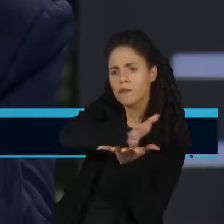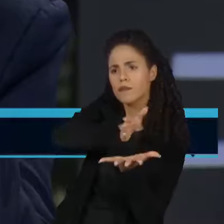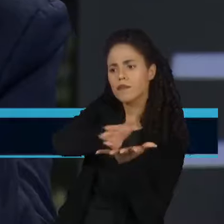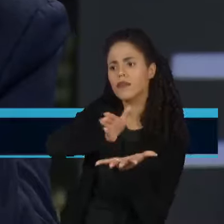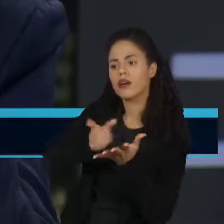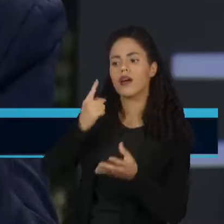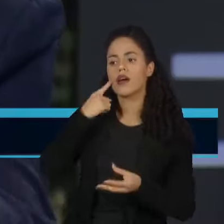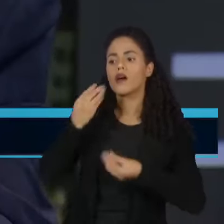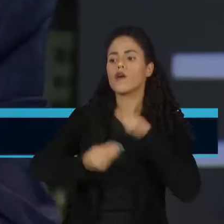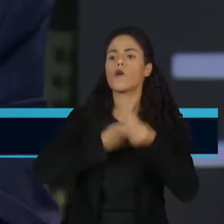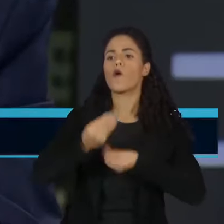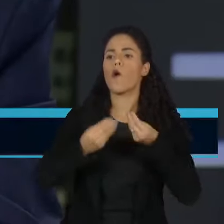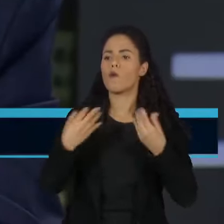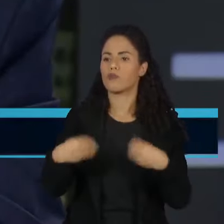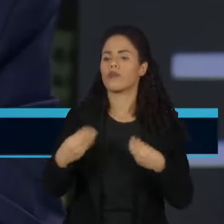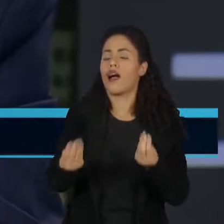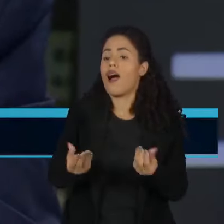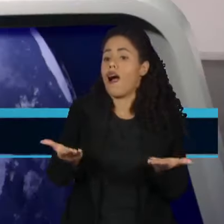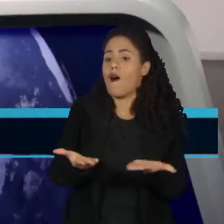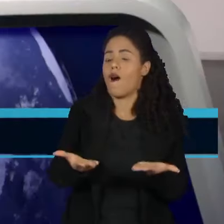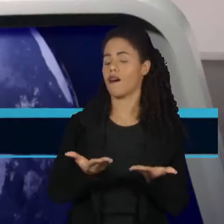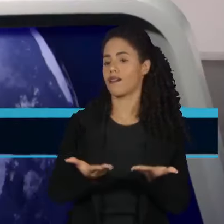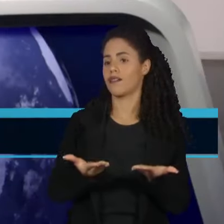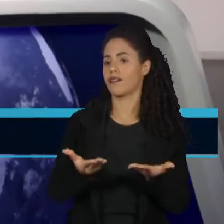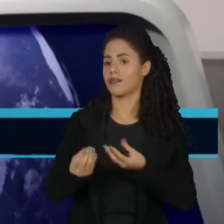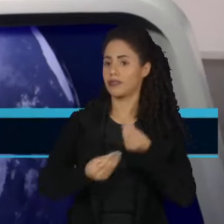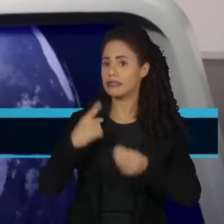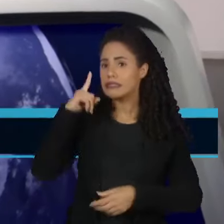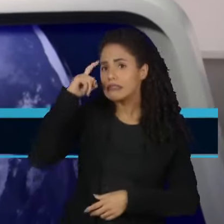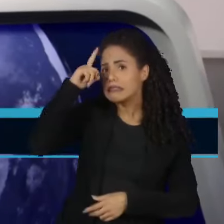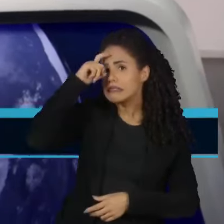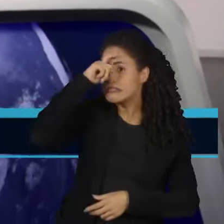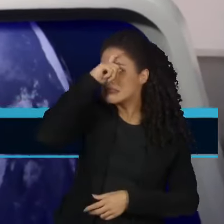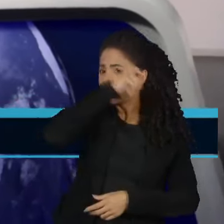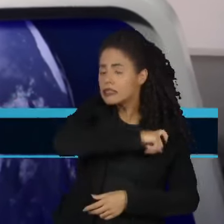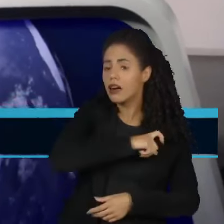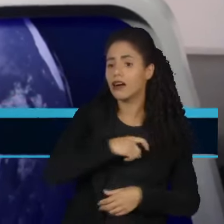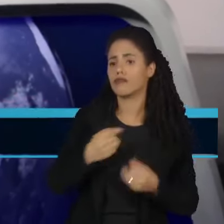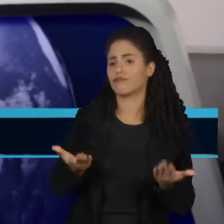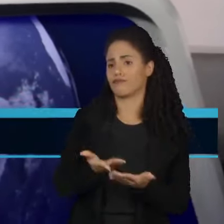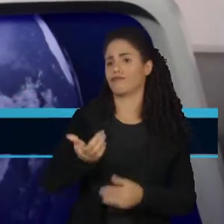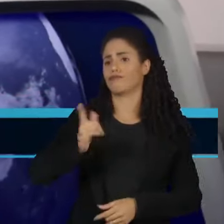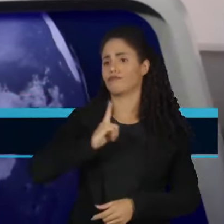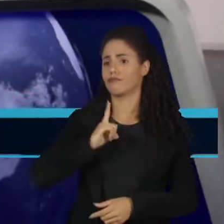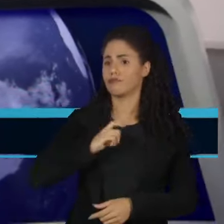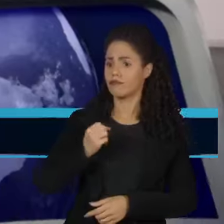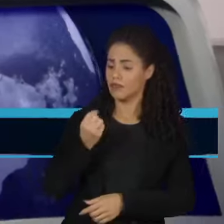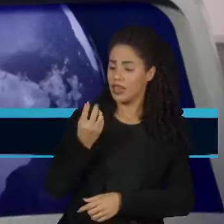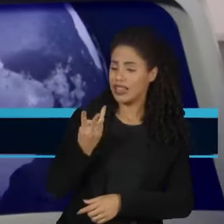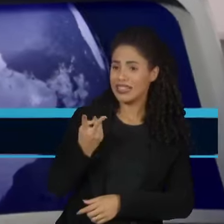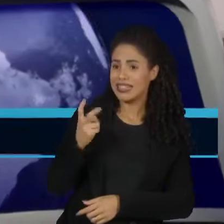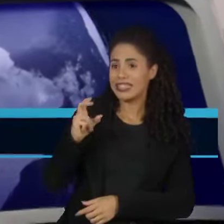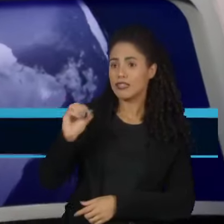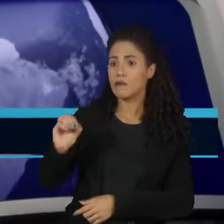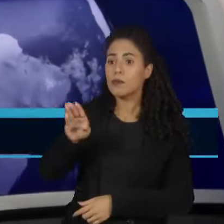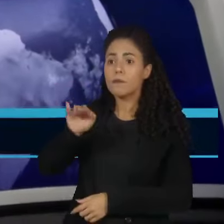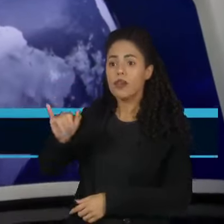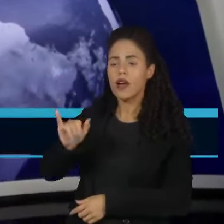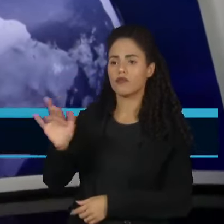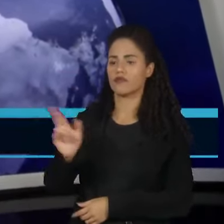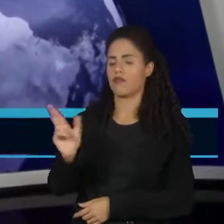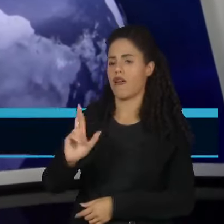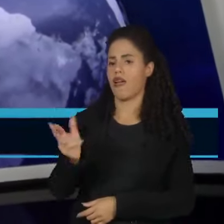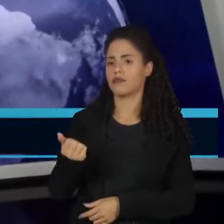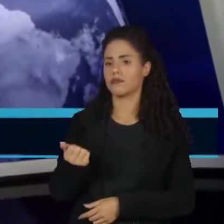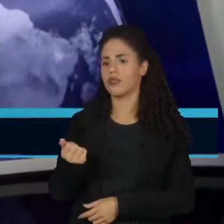subir o dólar quando nós temos uma balança comercial superavitária, temos reservas de mais de 350 bilhões